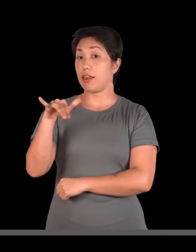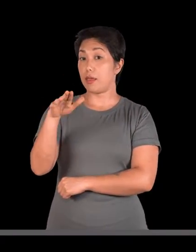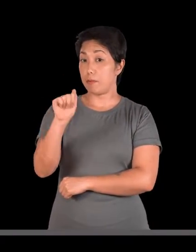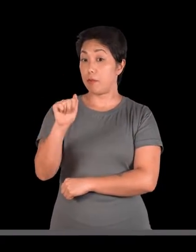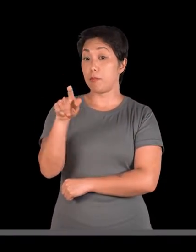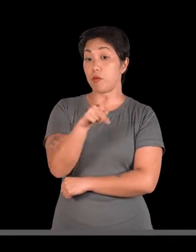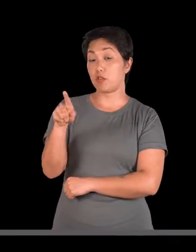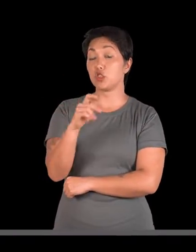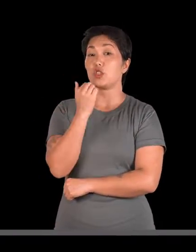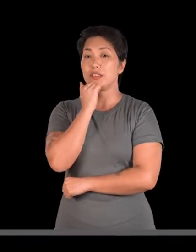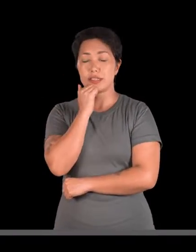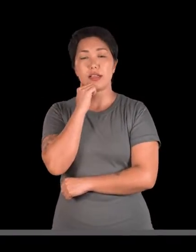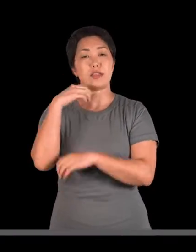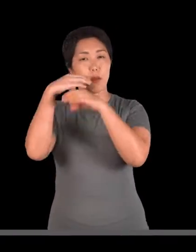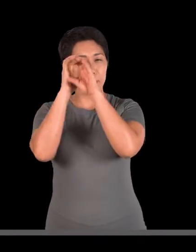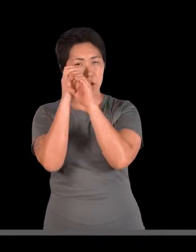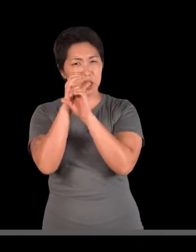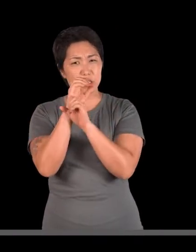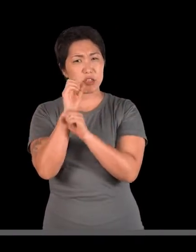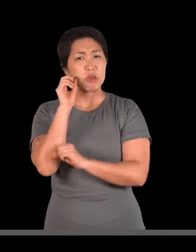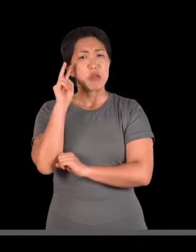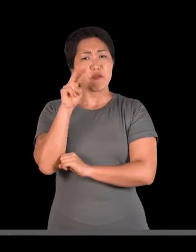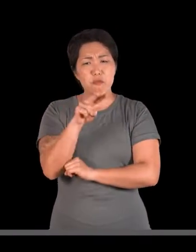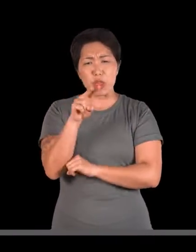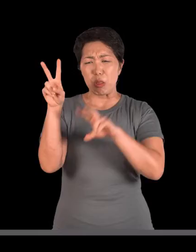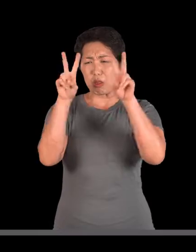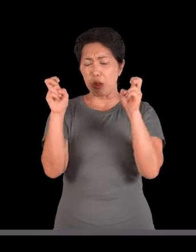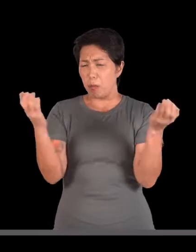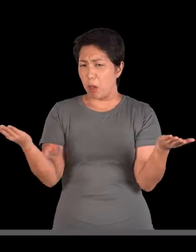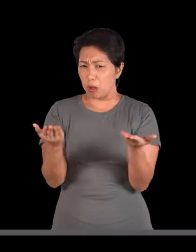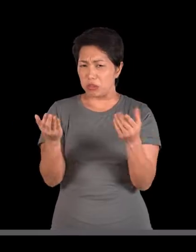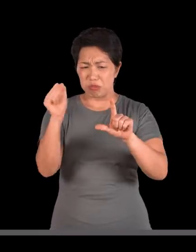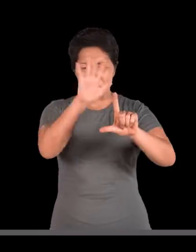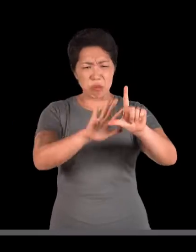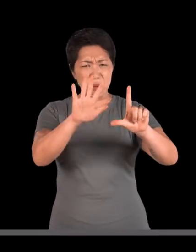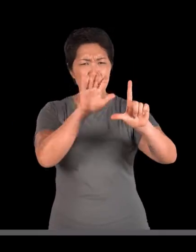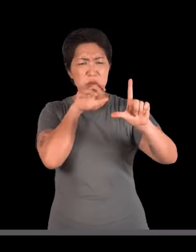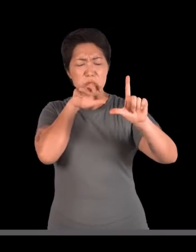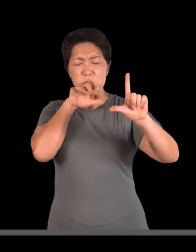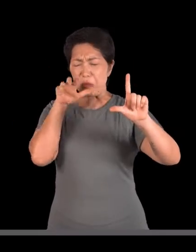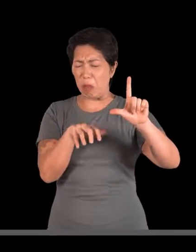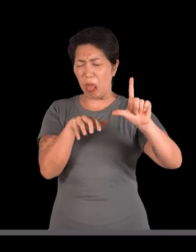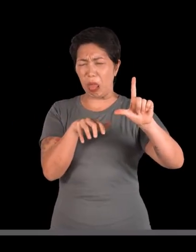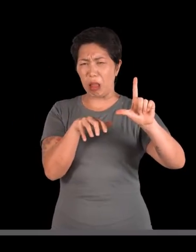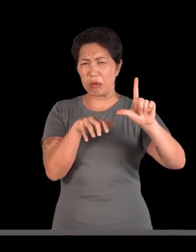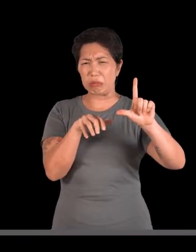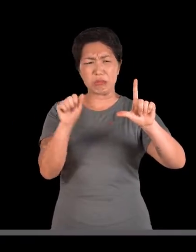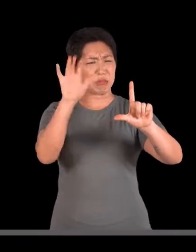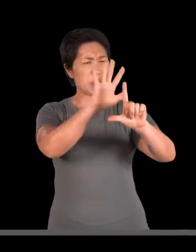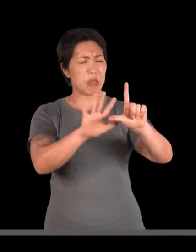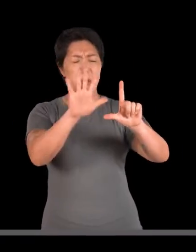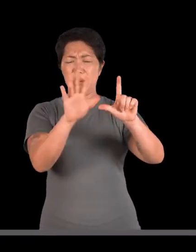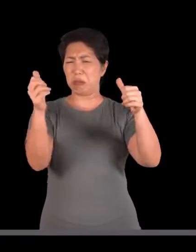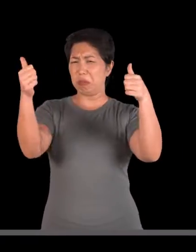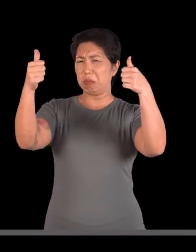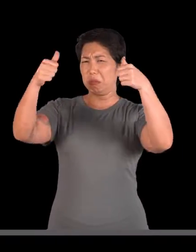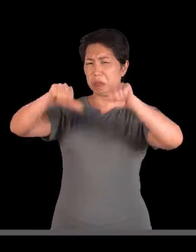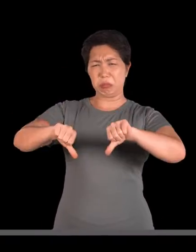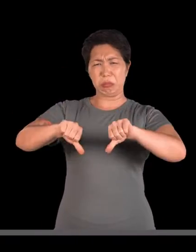e Biologia, e o nosso tema hoje é um tema que, se você olhar as imagens, são cenas